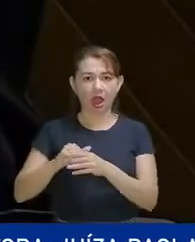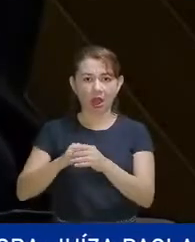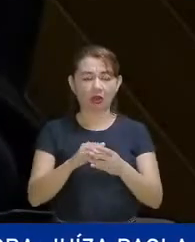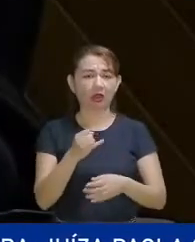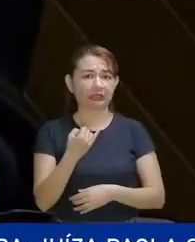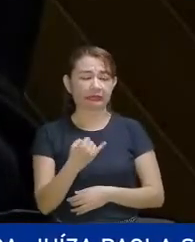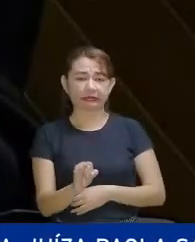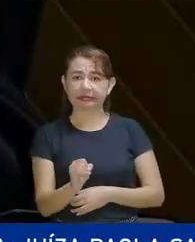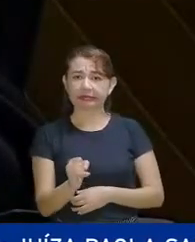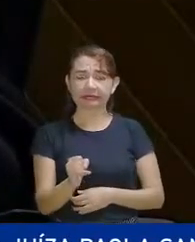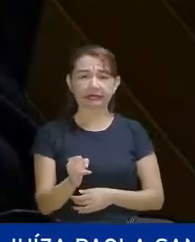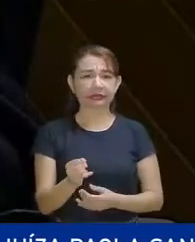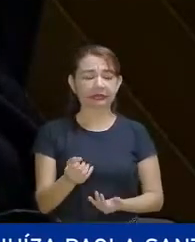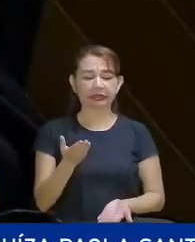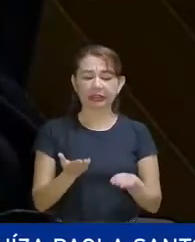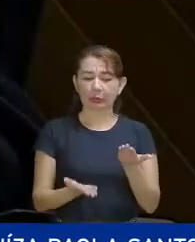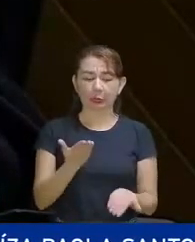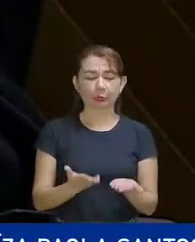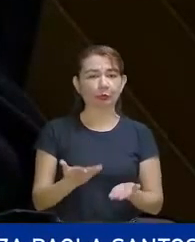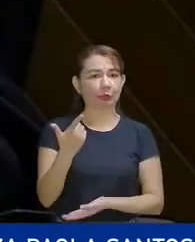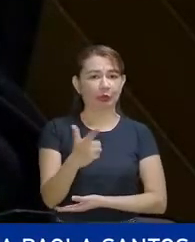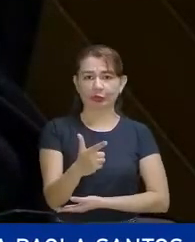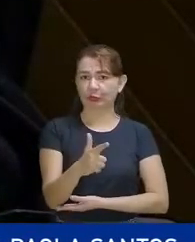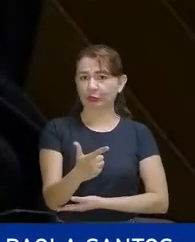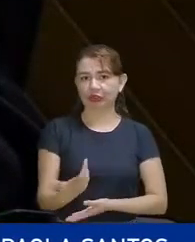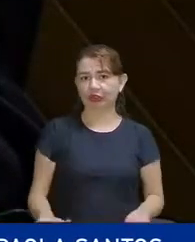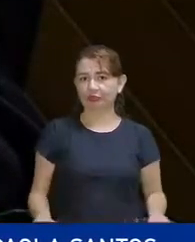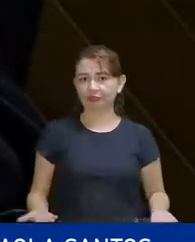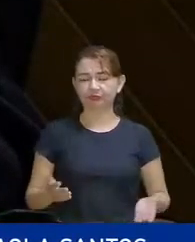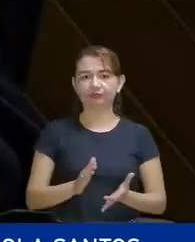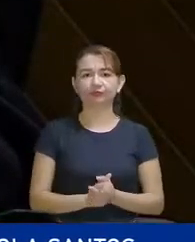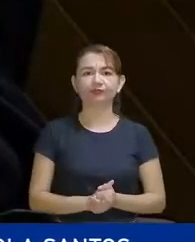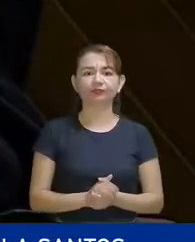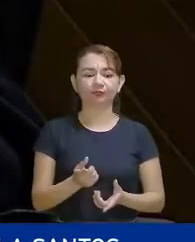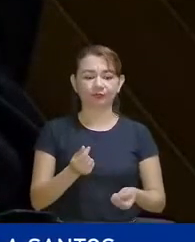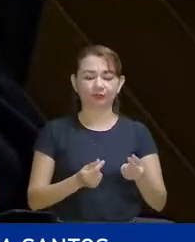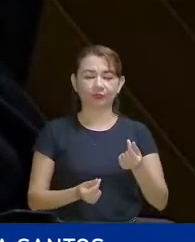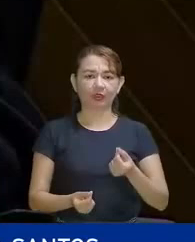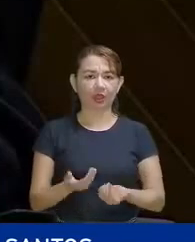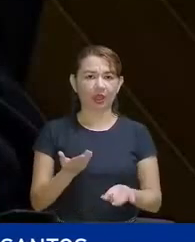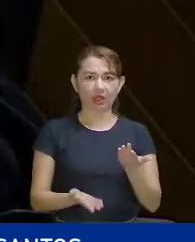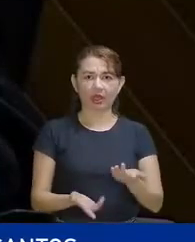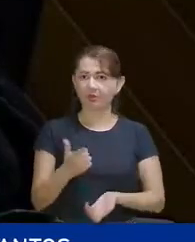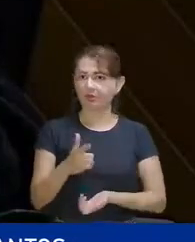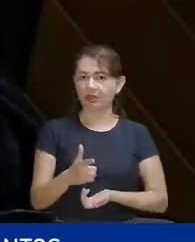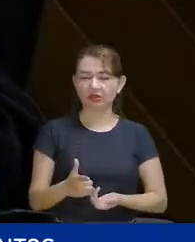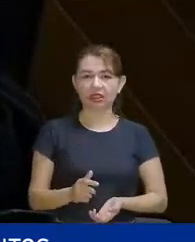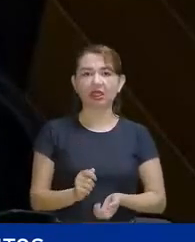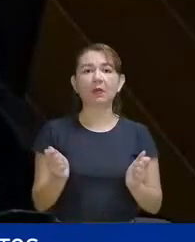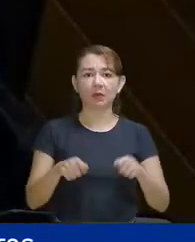era antieconômico ou não, ou a parte que fosse, como no caso de ontem, né, do